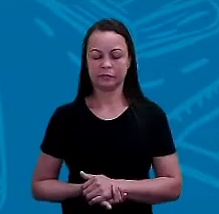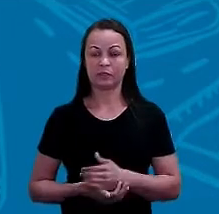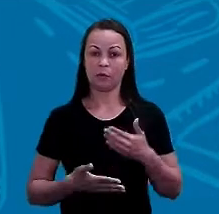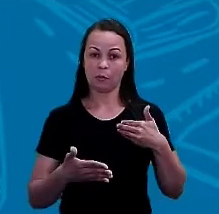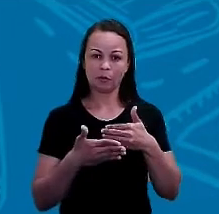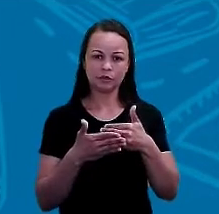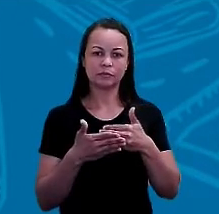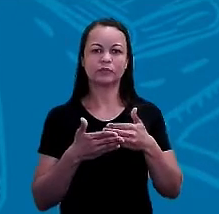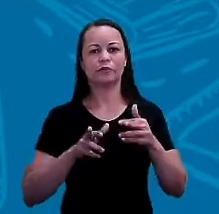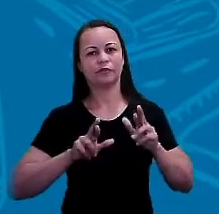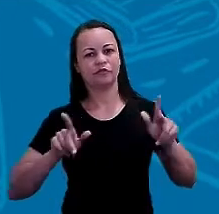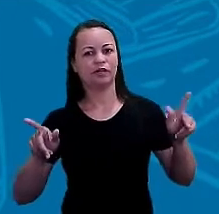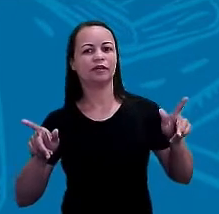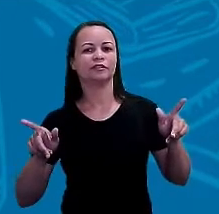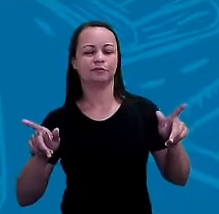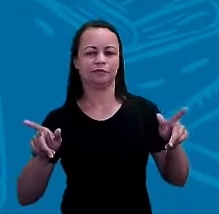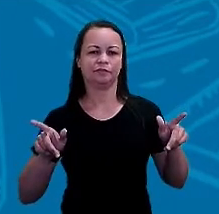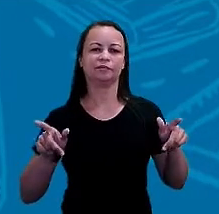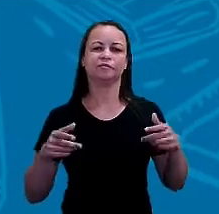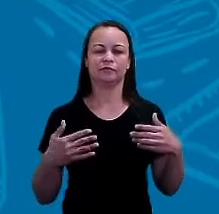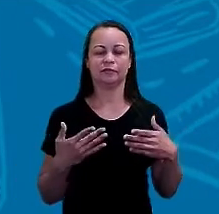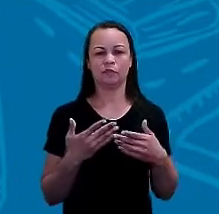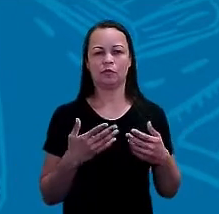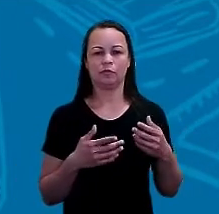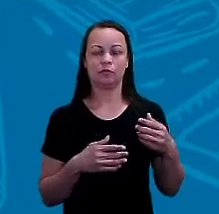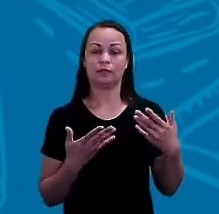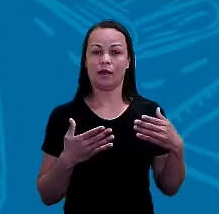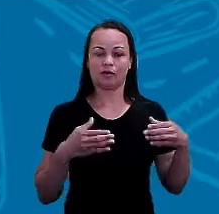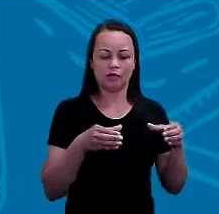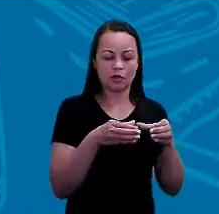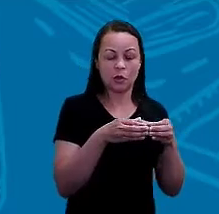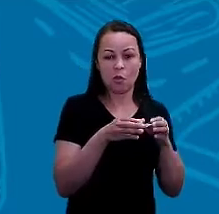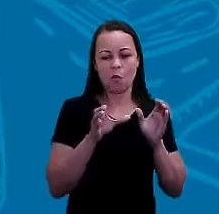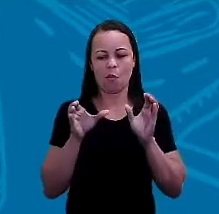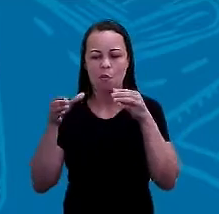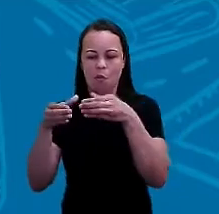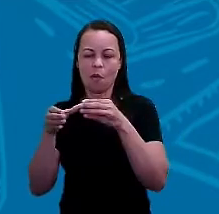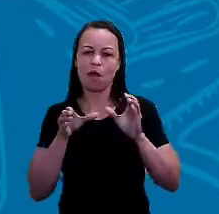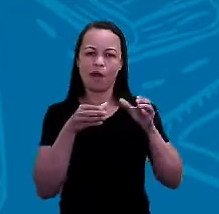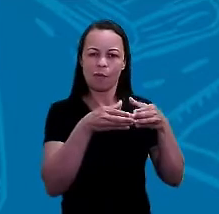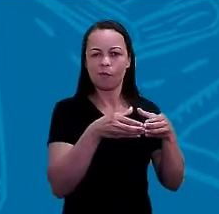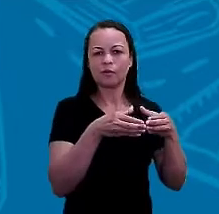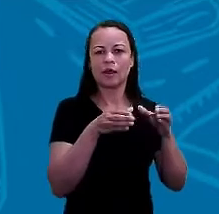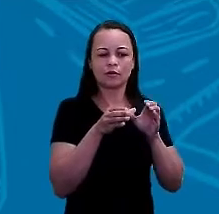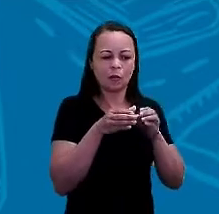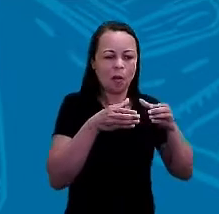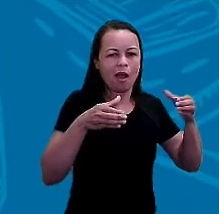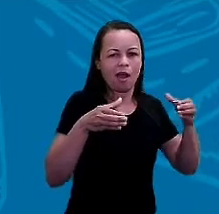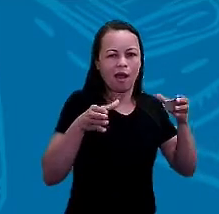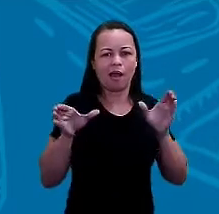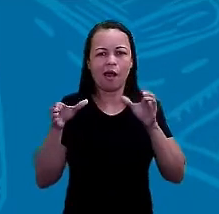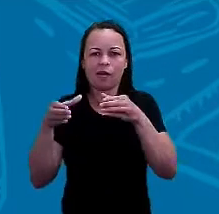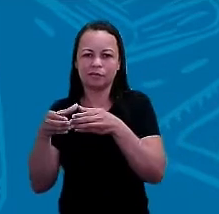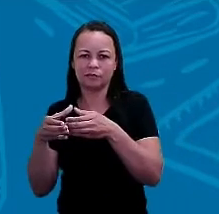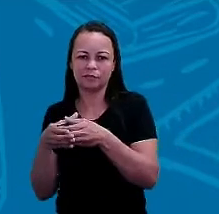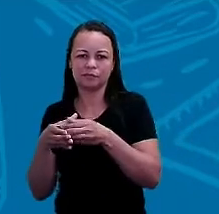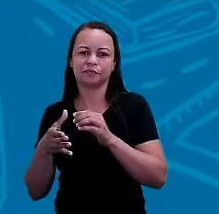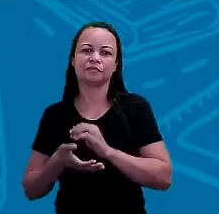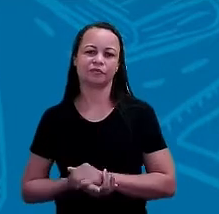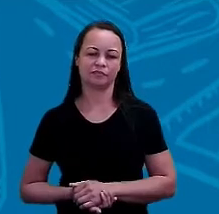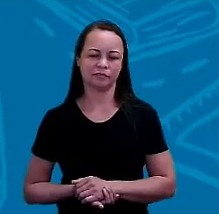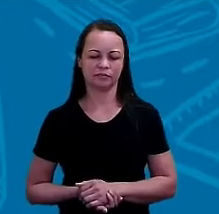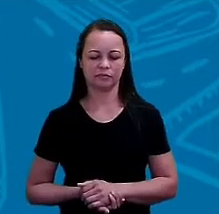aproximação e diferença. Veja, comunidade em ambos. Porém, uma tem uma comunidade menor e outra comunidade maior.